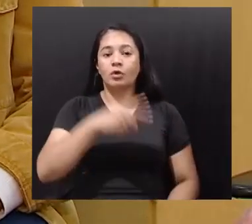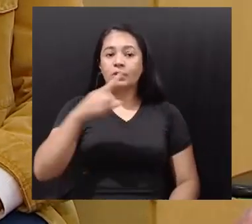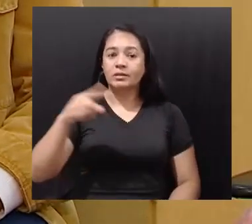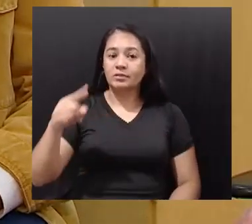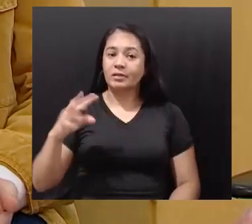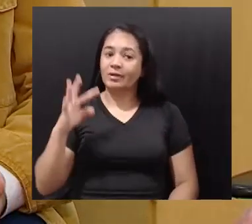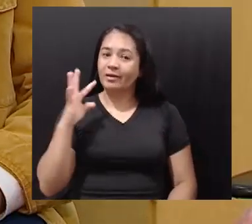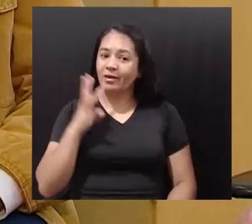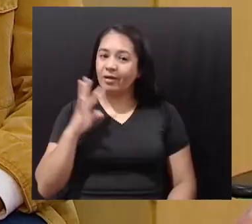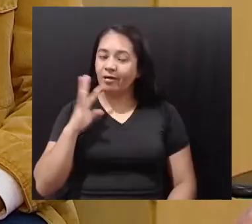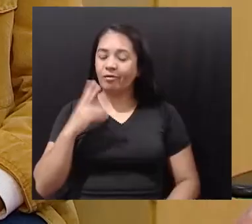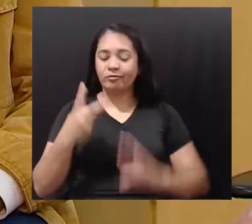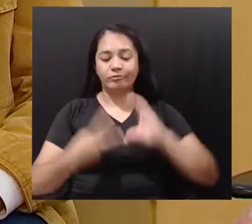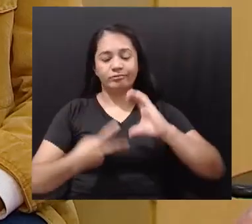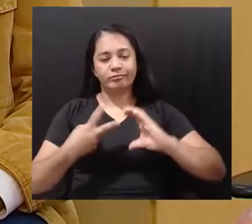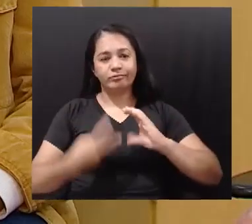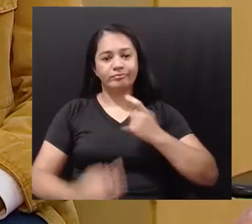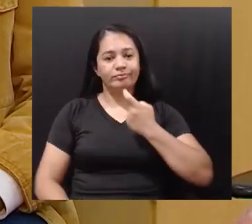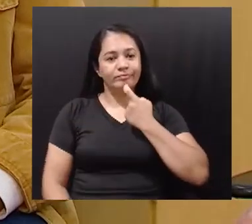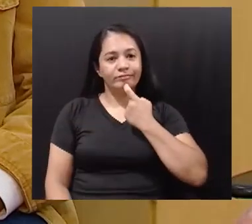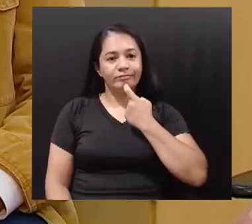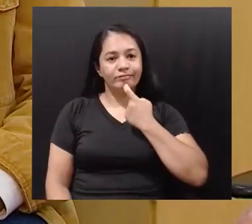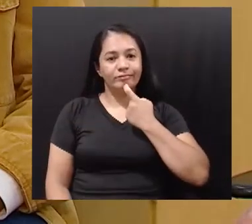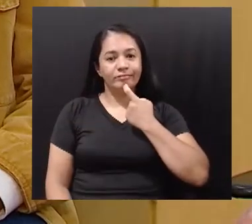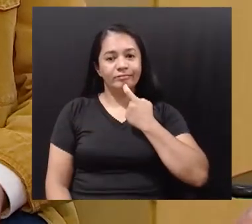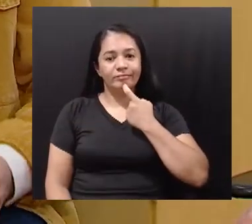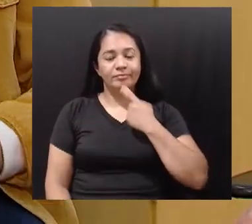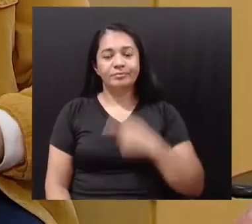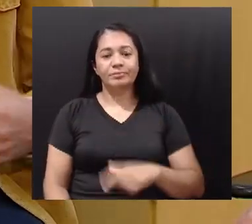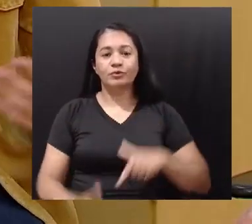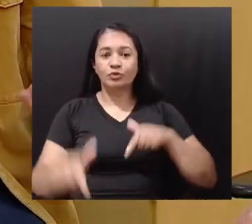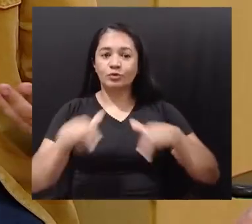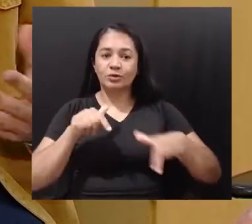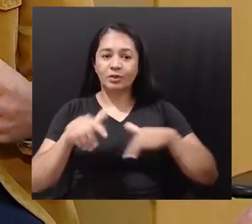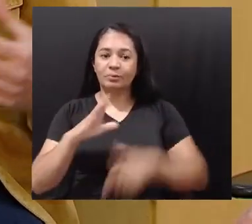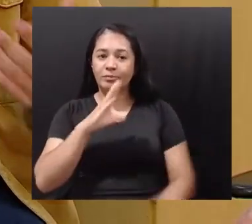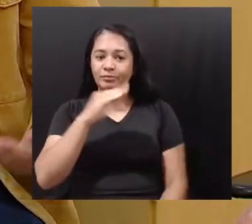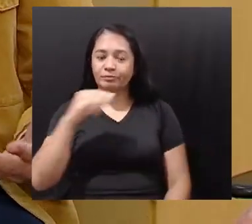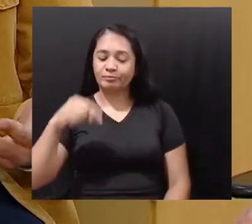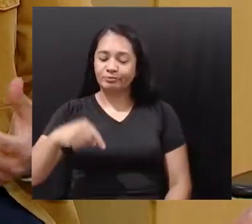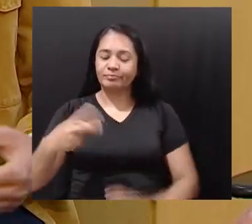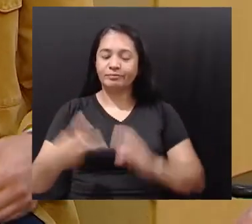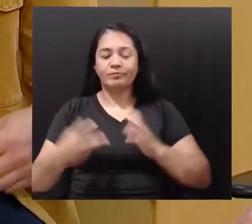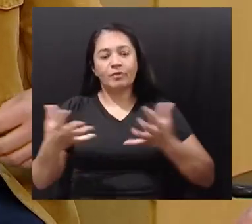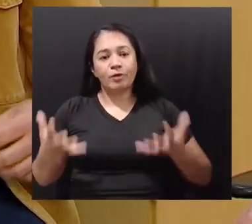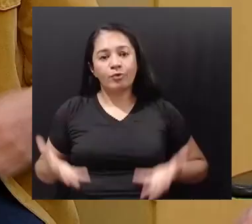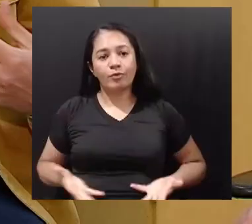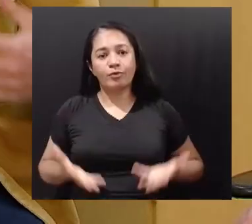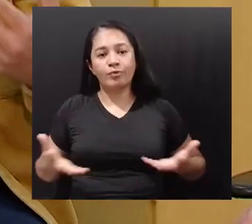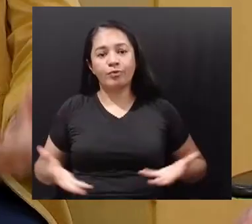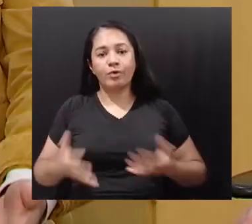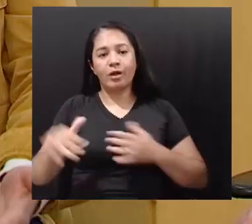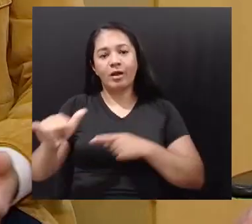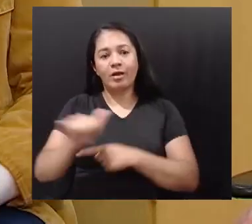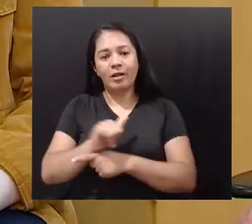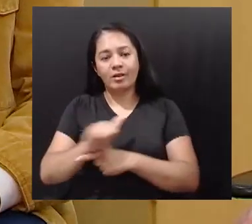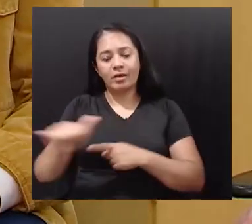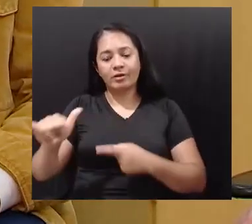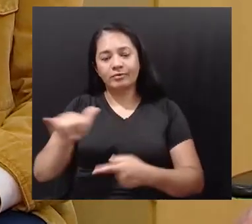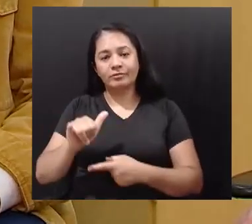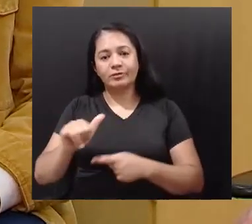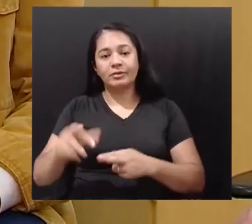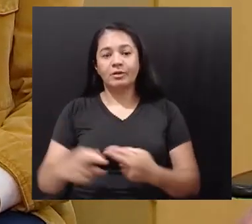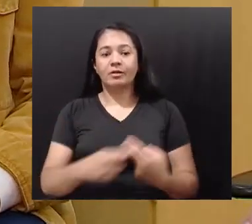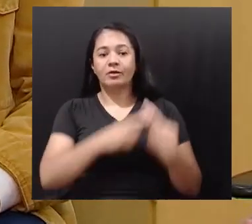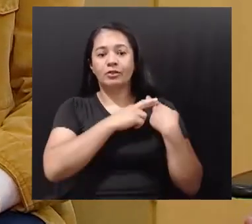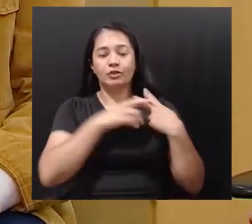né, dos trabalhadores da entidade. Então, tudo isso é fomentado, articulado e responsabilidade de todos